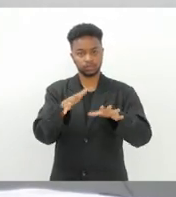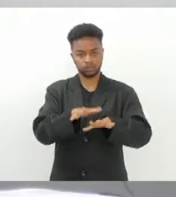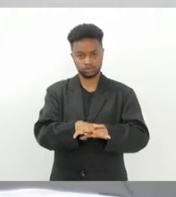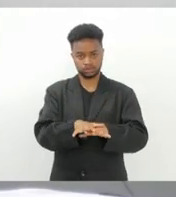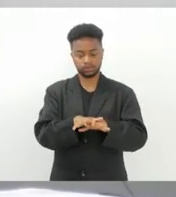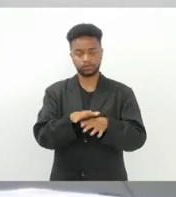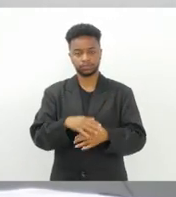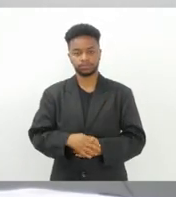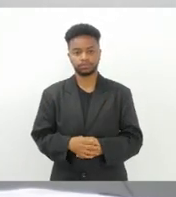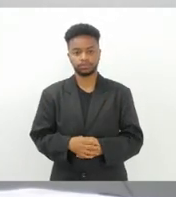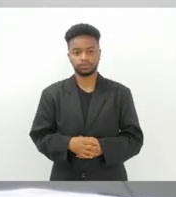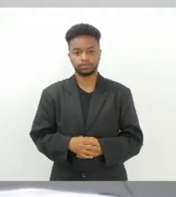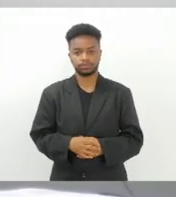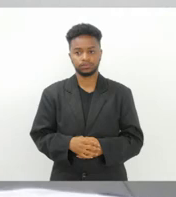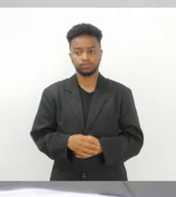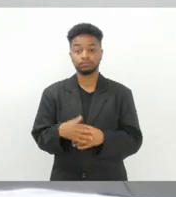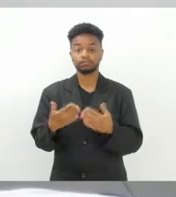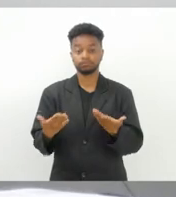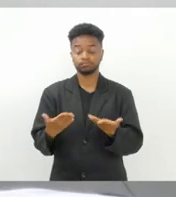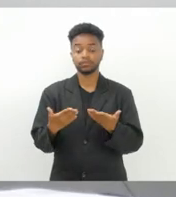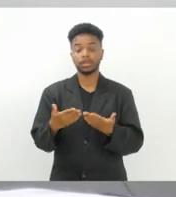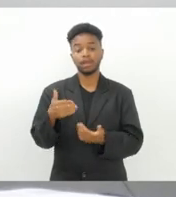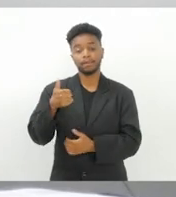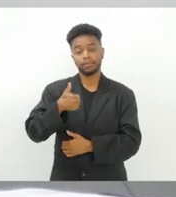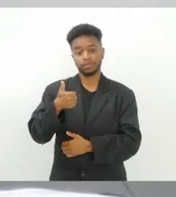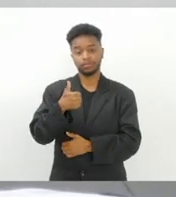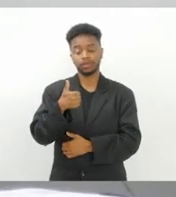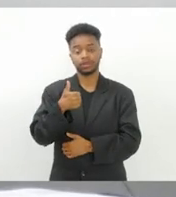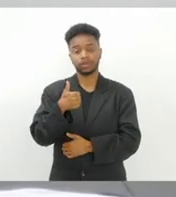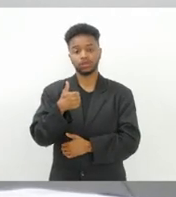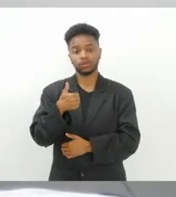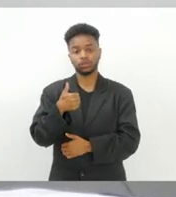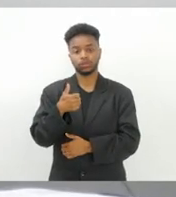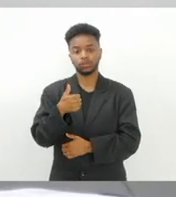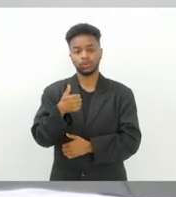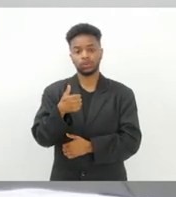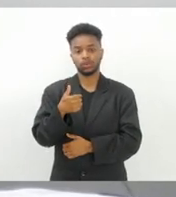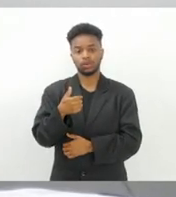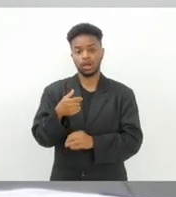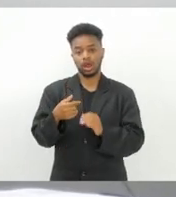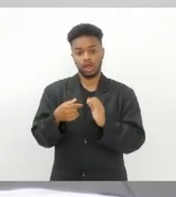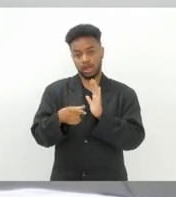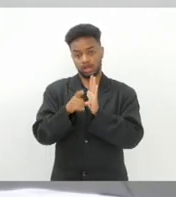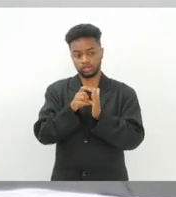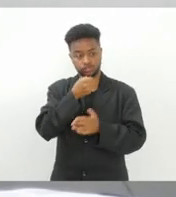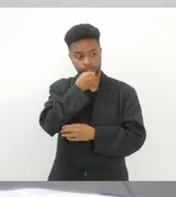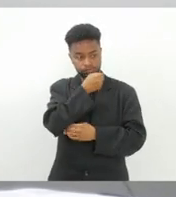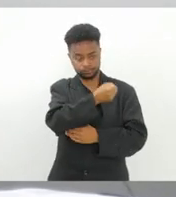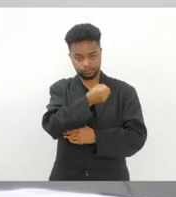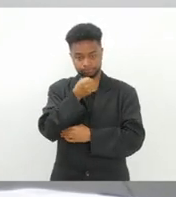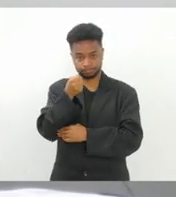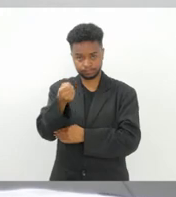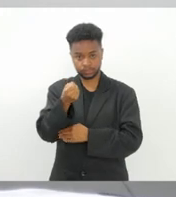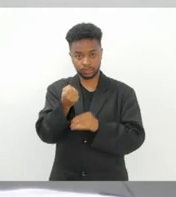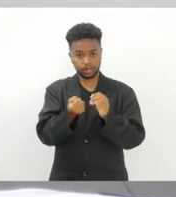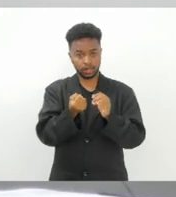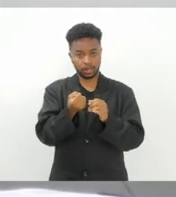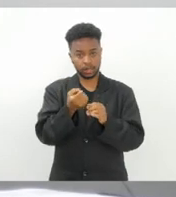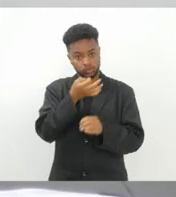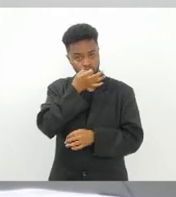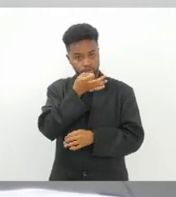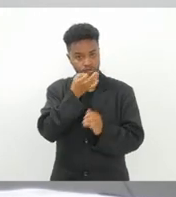inclusão. Antes de passar a palavra para os nossos companheiros que sugeriram a audiência,